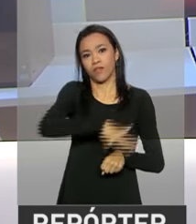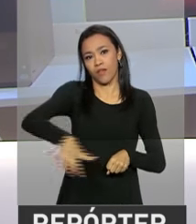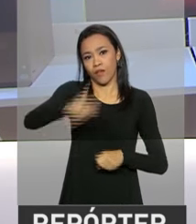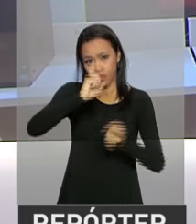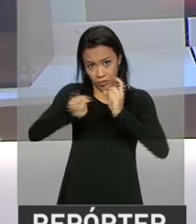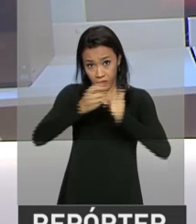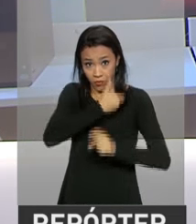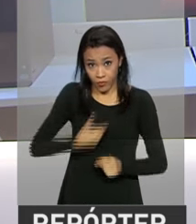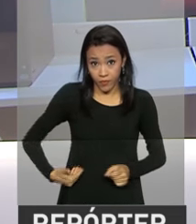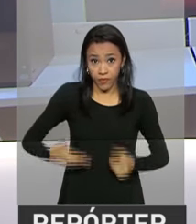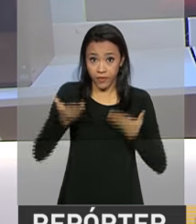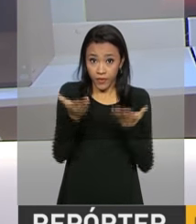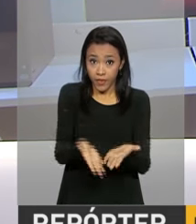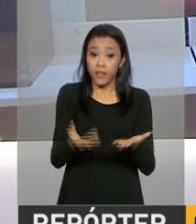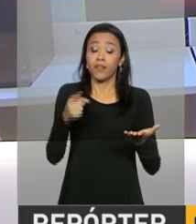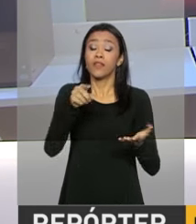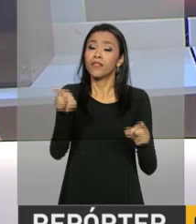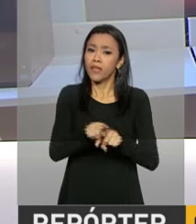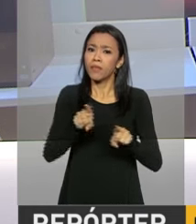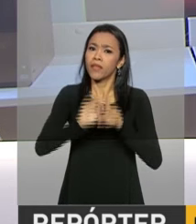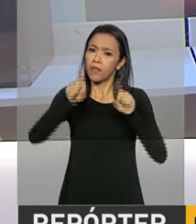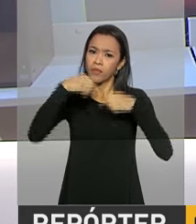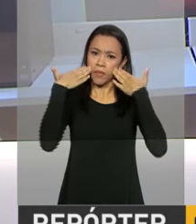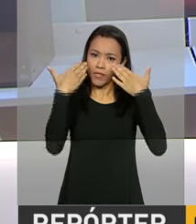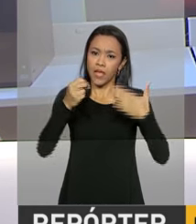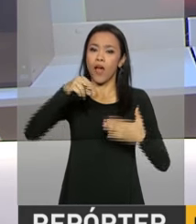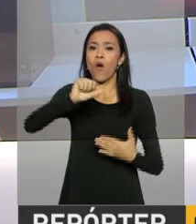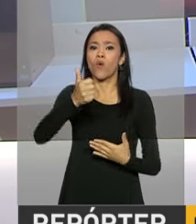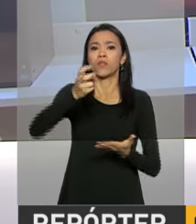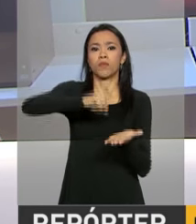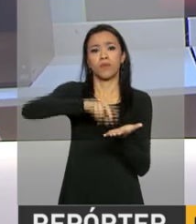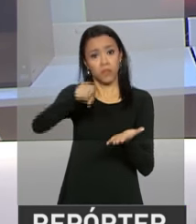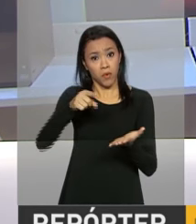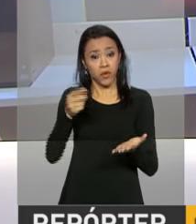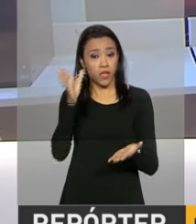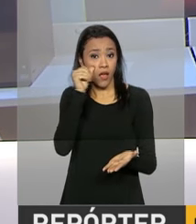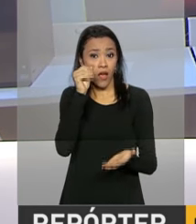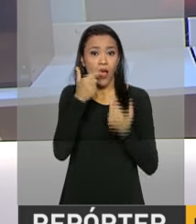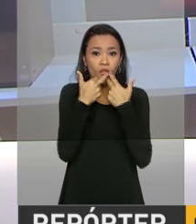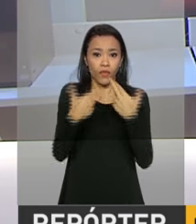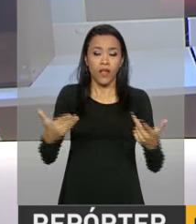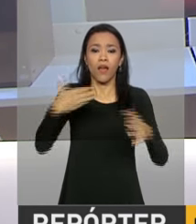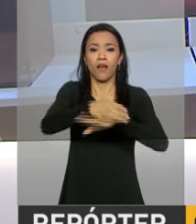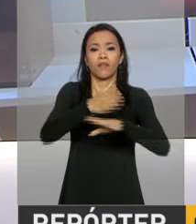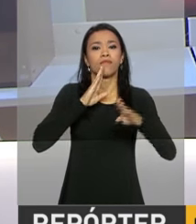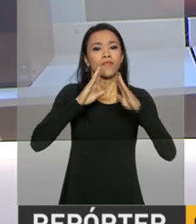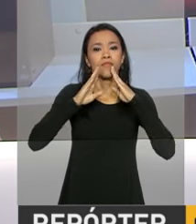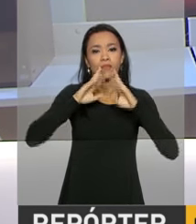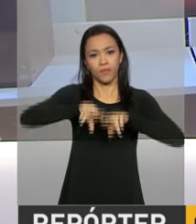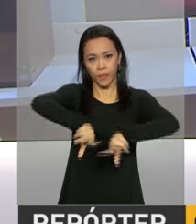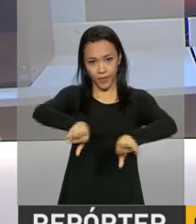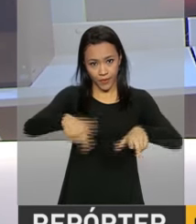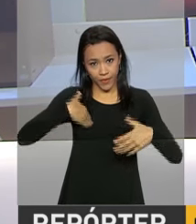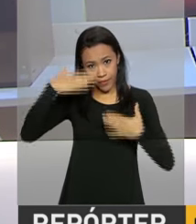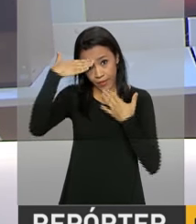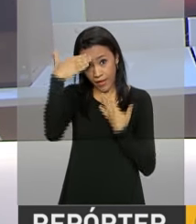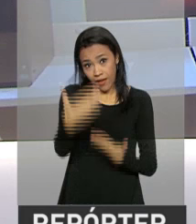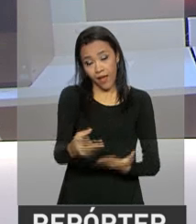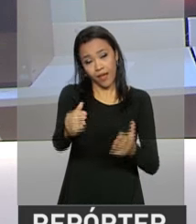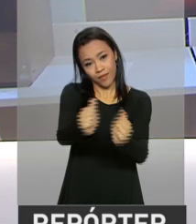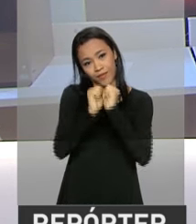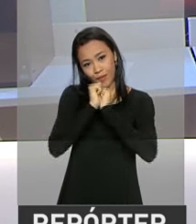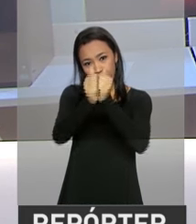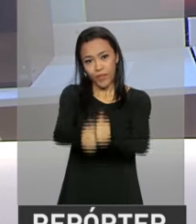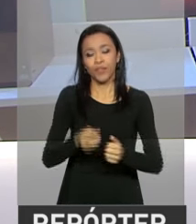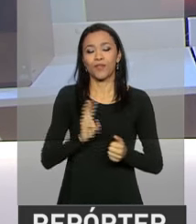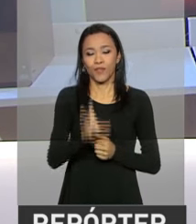próxima edição do Repórter NBR, às 11 da manhã. Você pode acompanhar também as novidades em nossas redes sociais. Obrigada pela sua